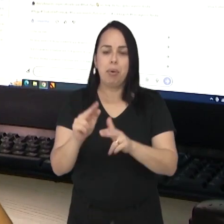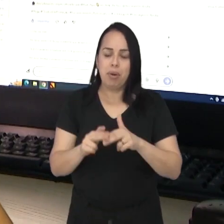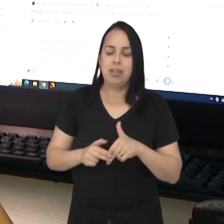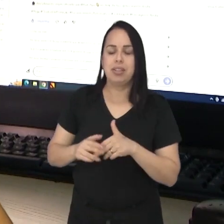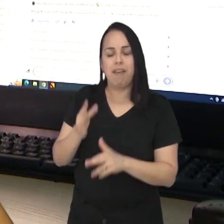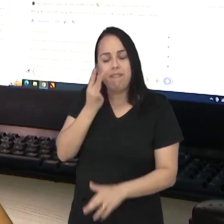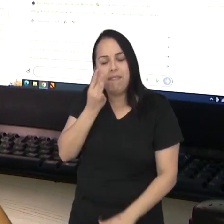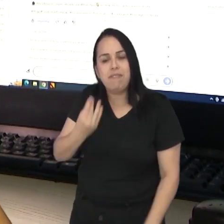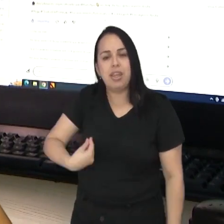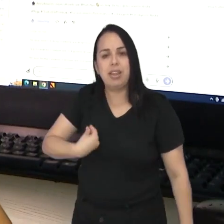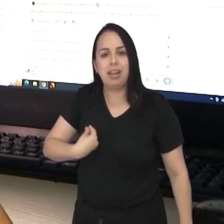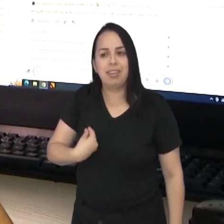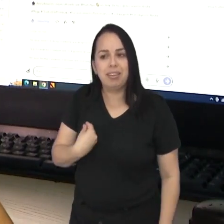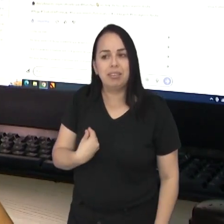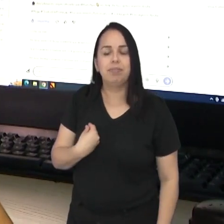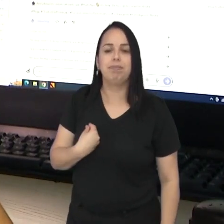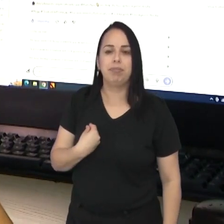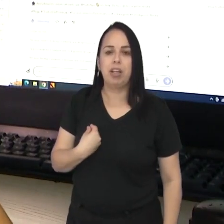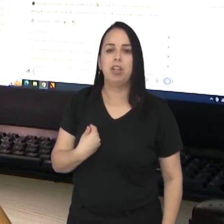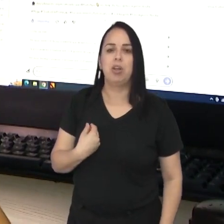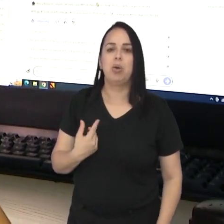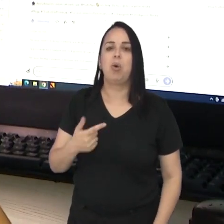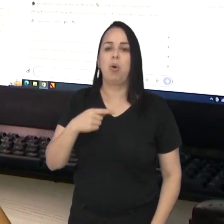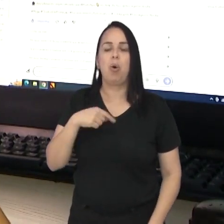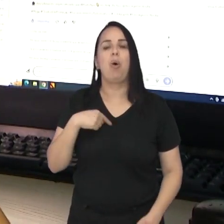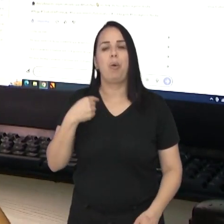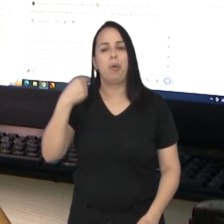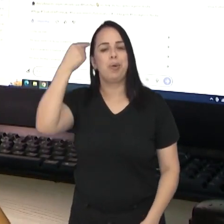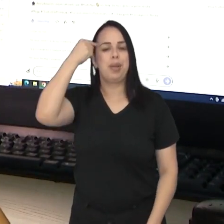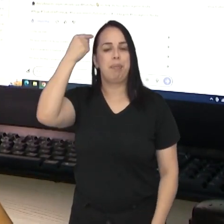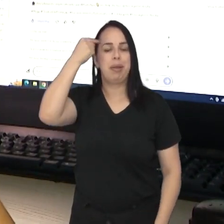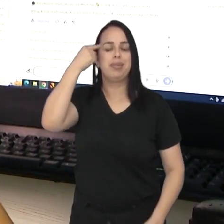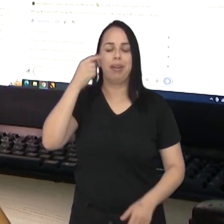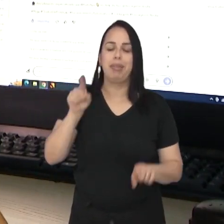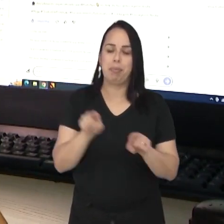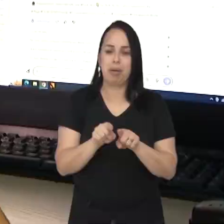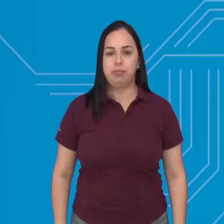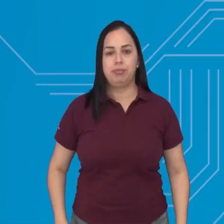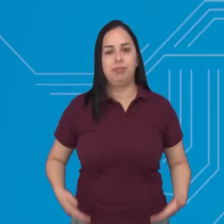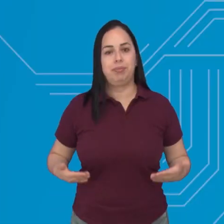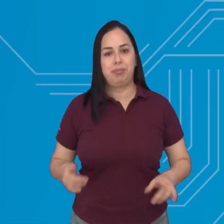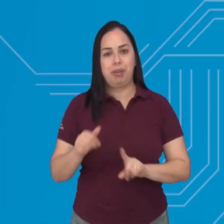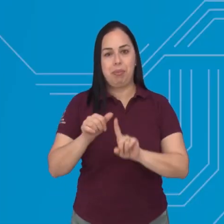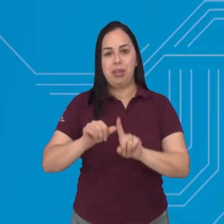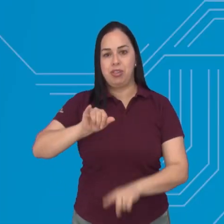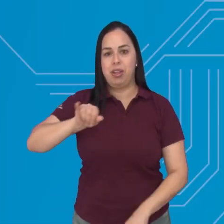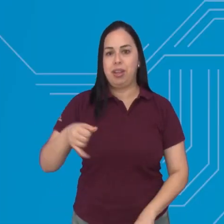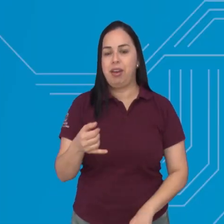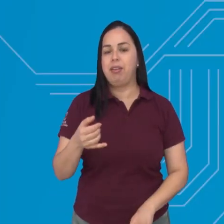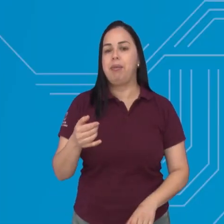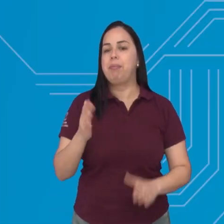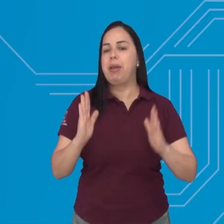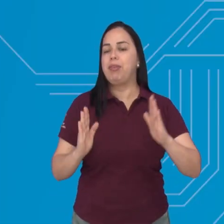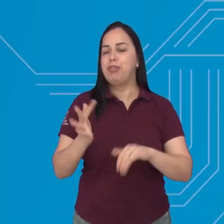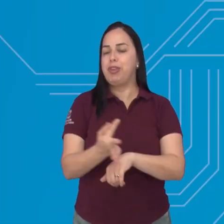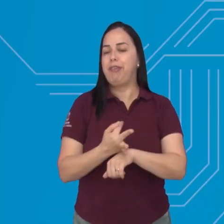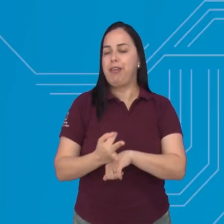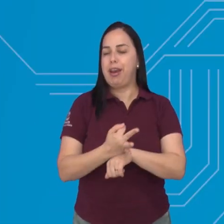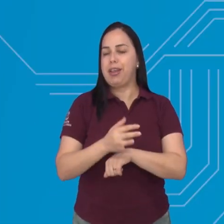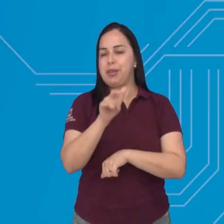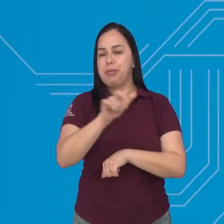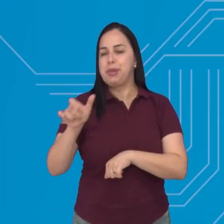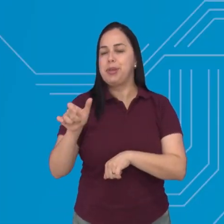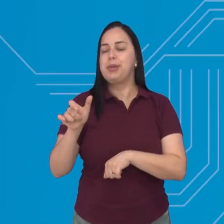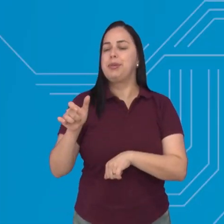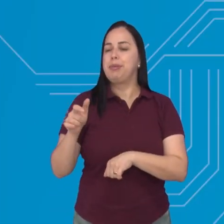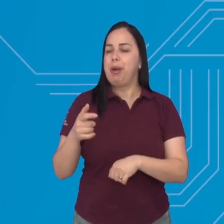que estar na vida real coloca filtros na gente também. Em janeiro, mês de férias, muita gente